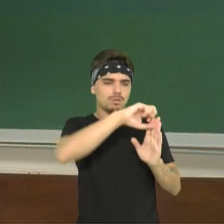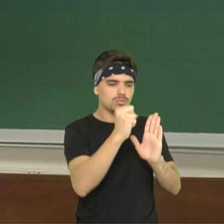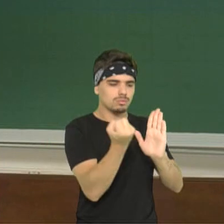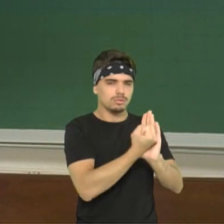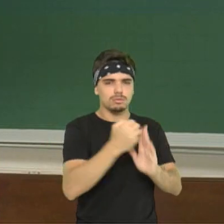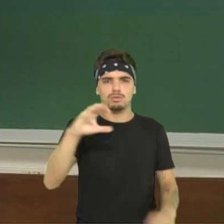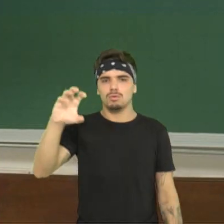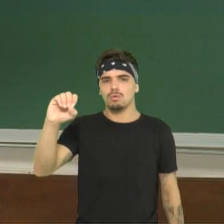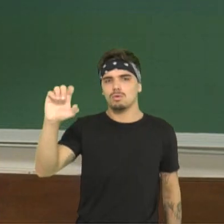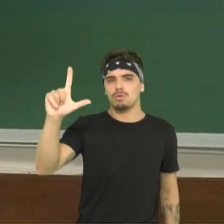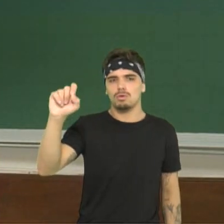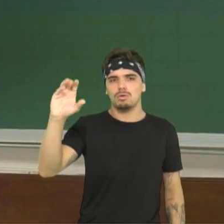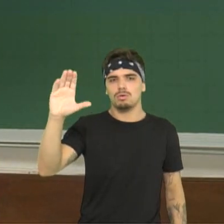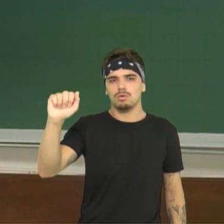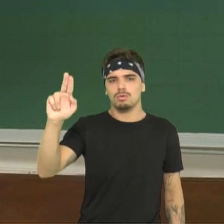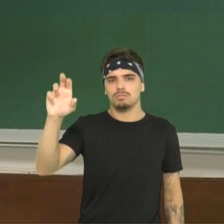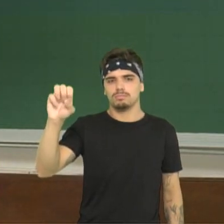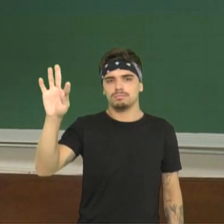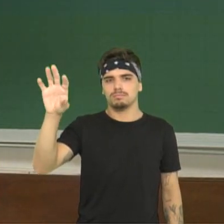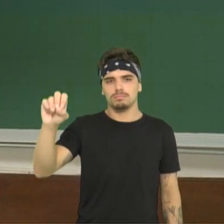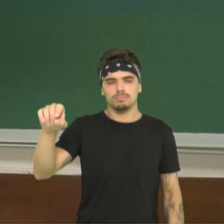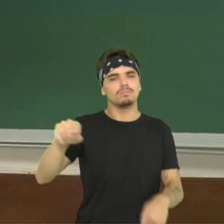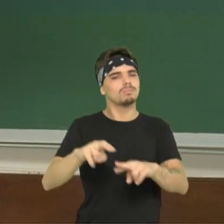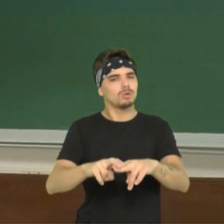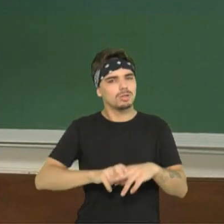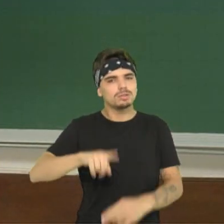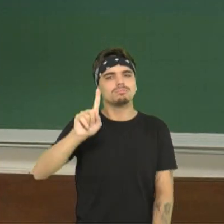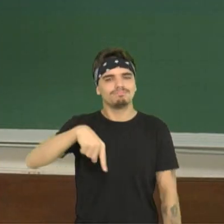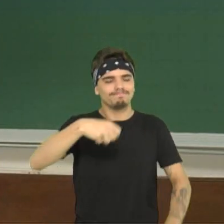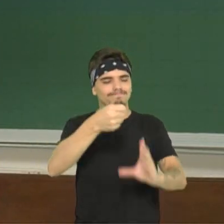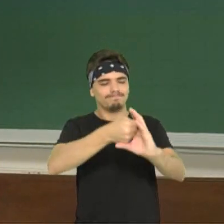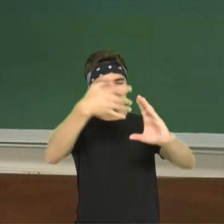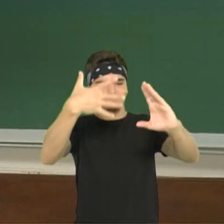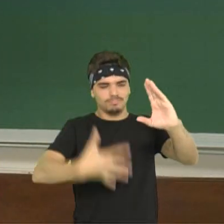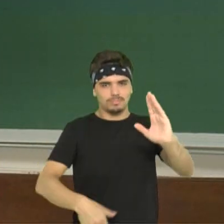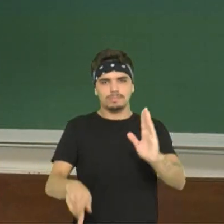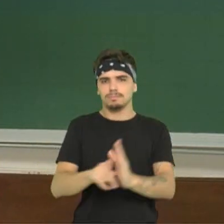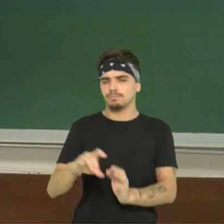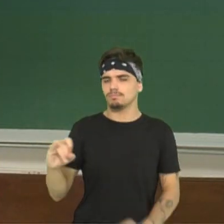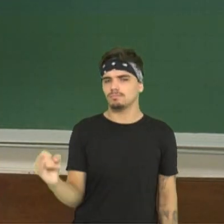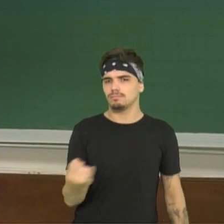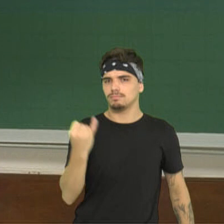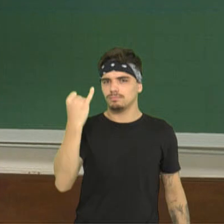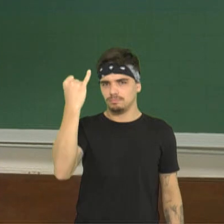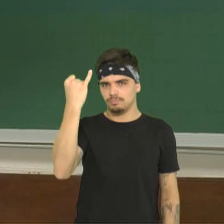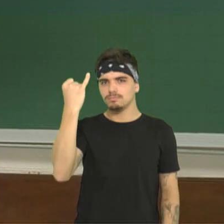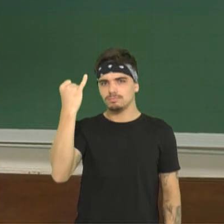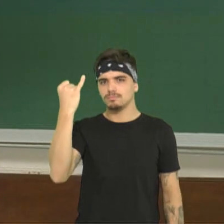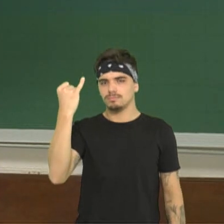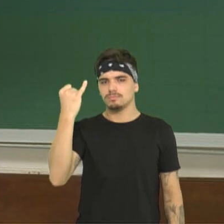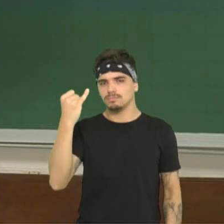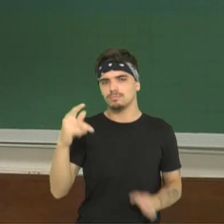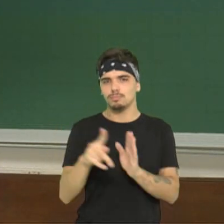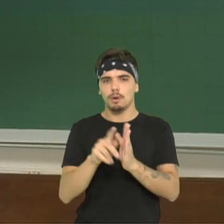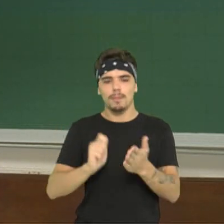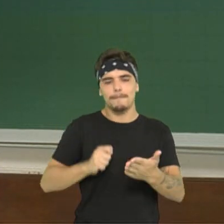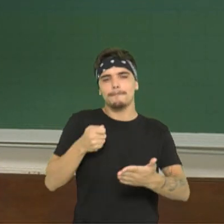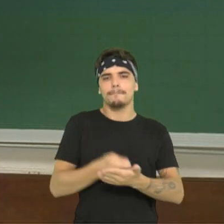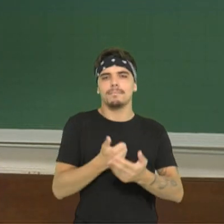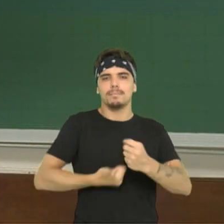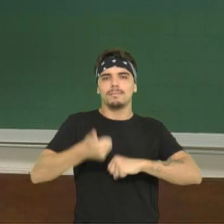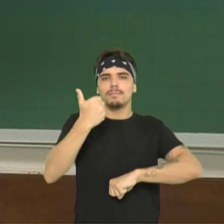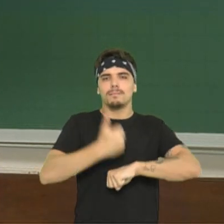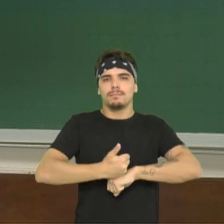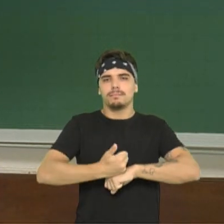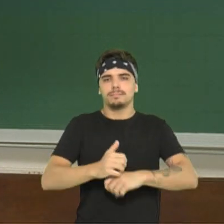Holocausto. Então é realmente uma característica fundamental aí dos regimes